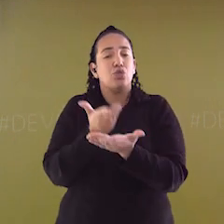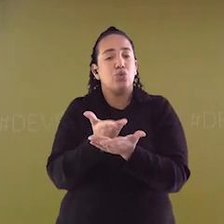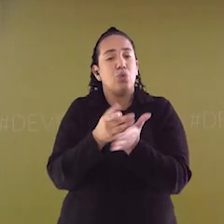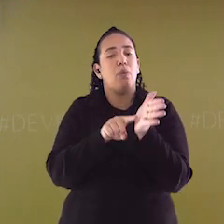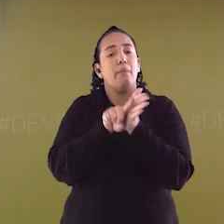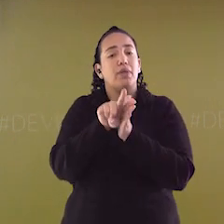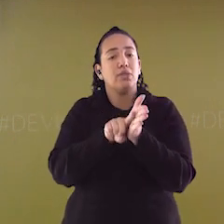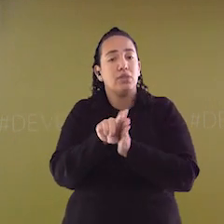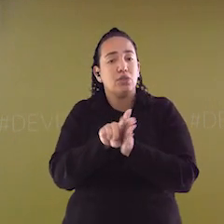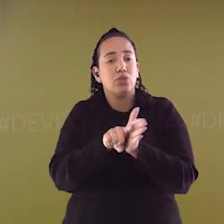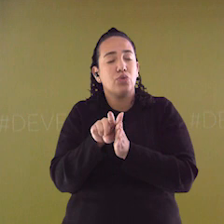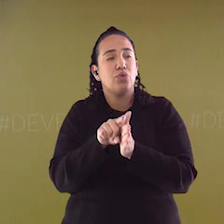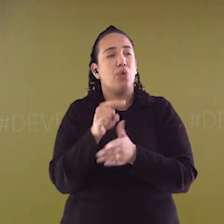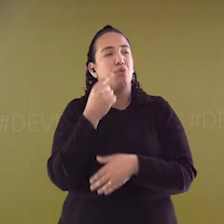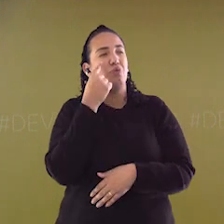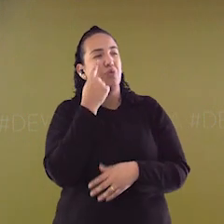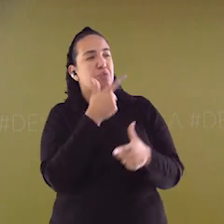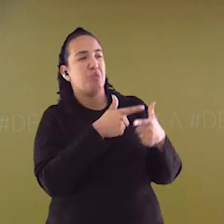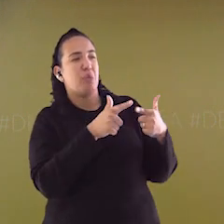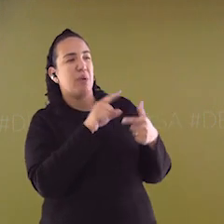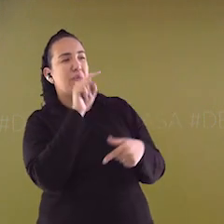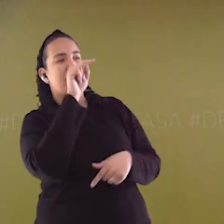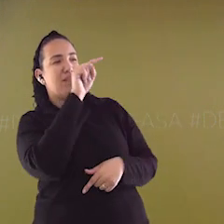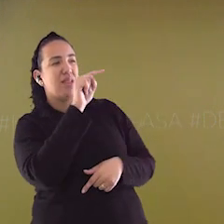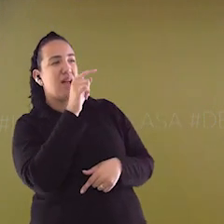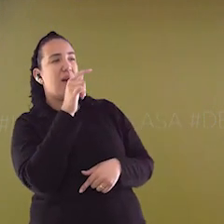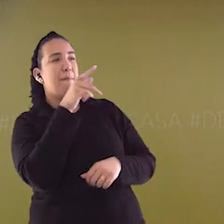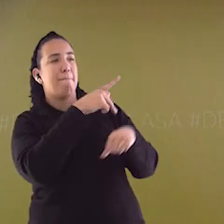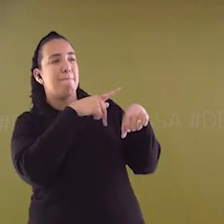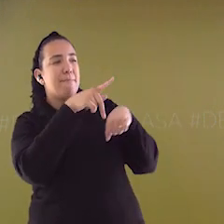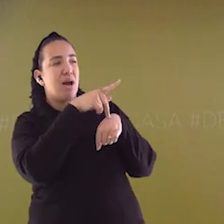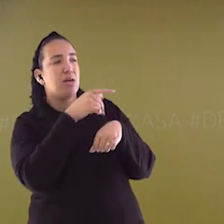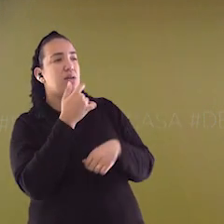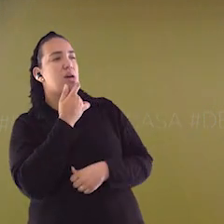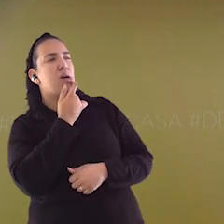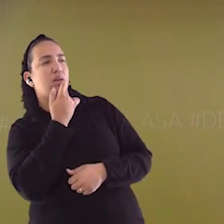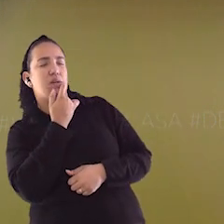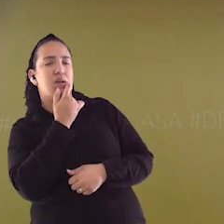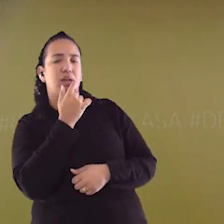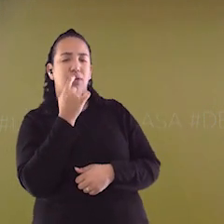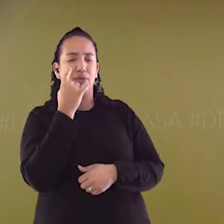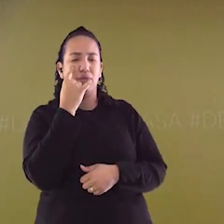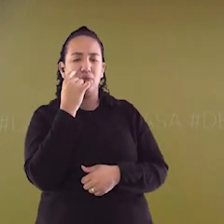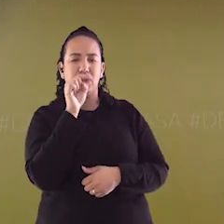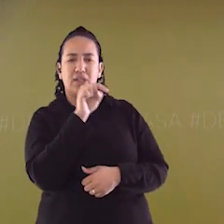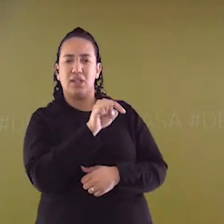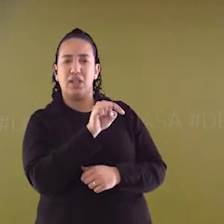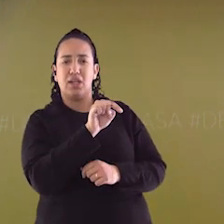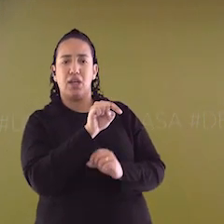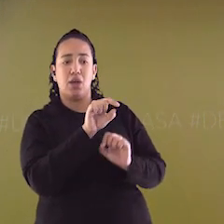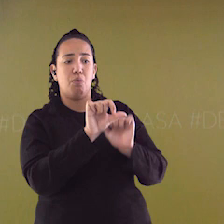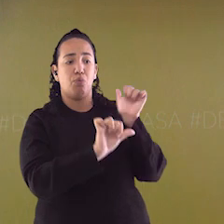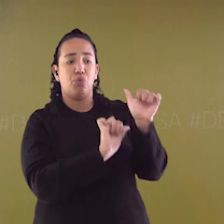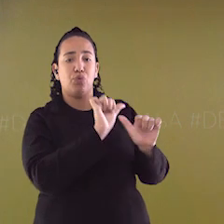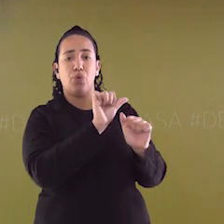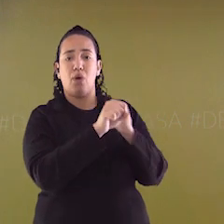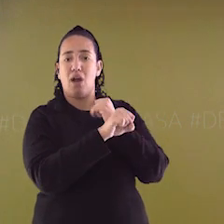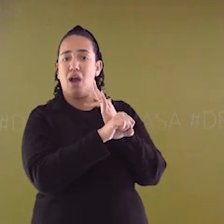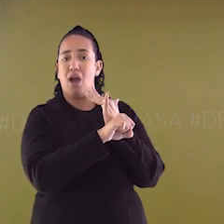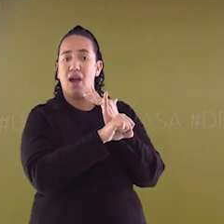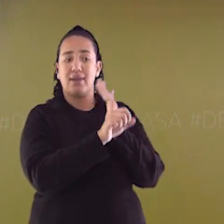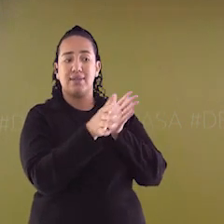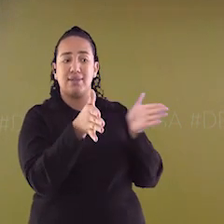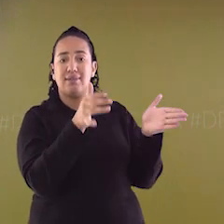a situação vivenciada em Manchester, no Reino Unido, quando ocorreu a precipitação com uma